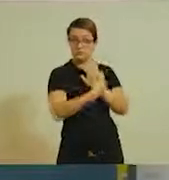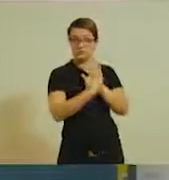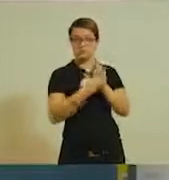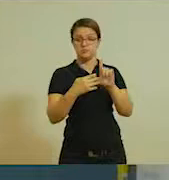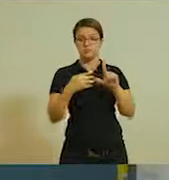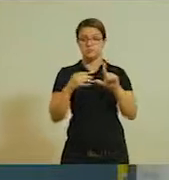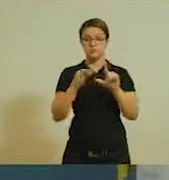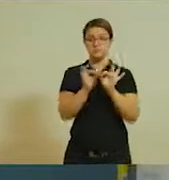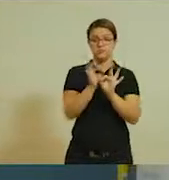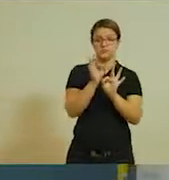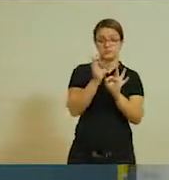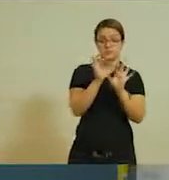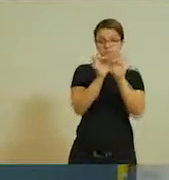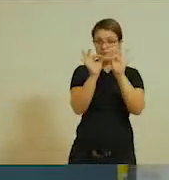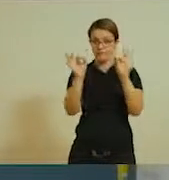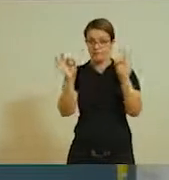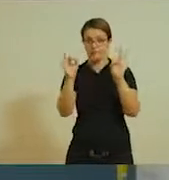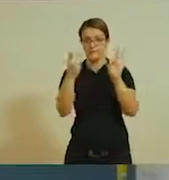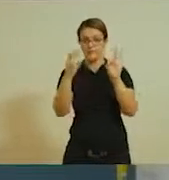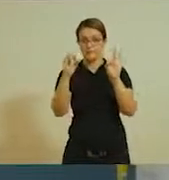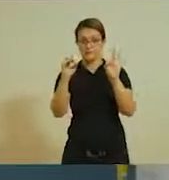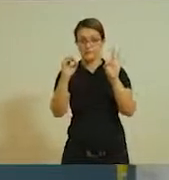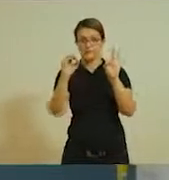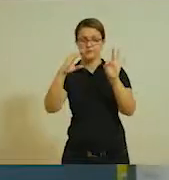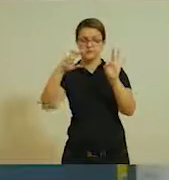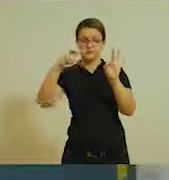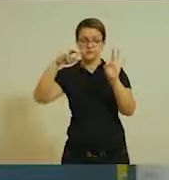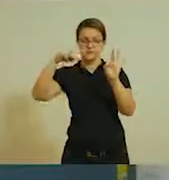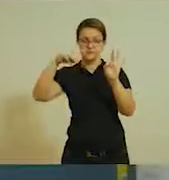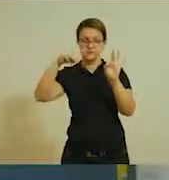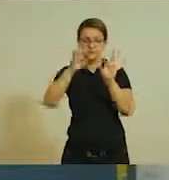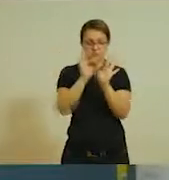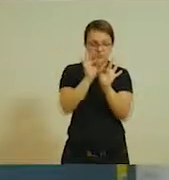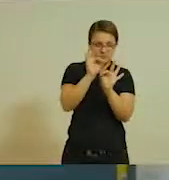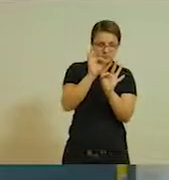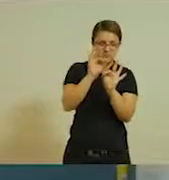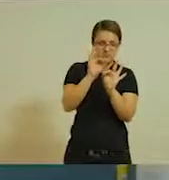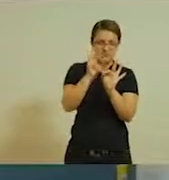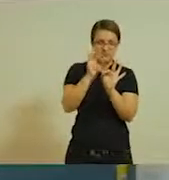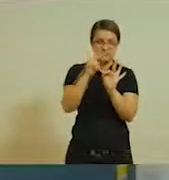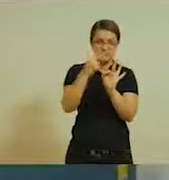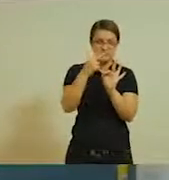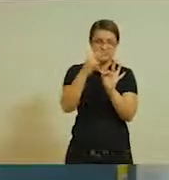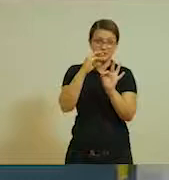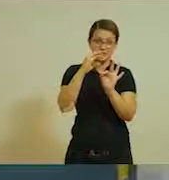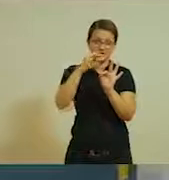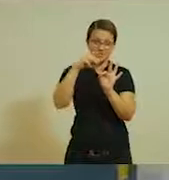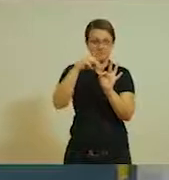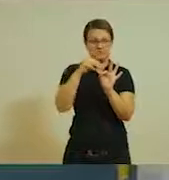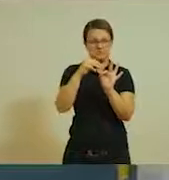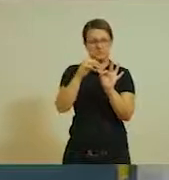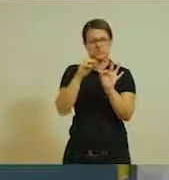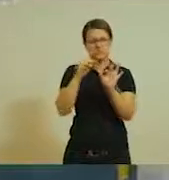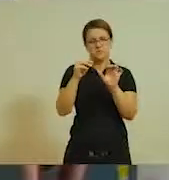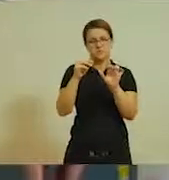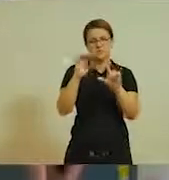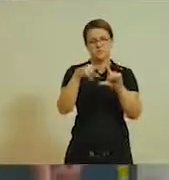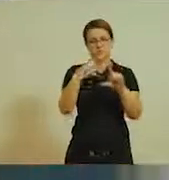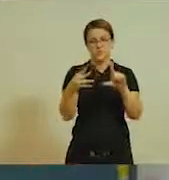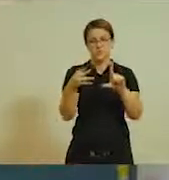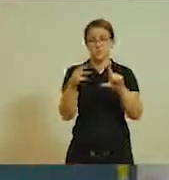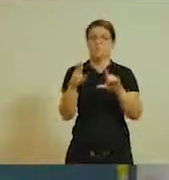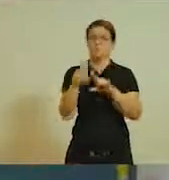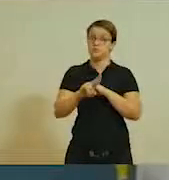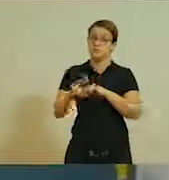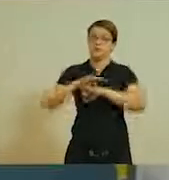coloquei aqui, ó, 20 centímetros e cada espaço tem 2 centímetros aqui, para ficar bem bonitinho, na mesma ordem.